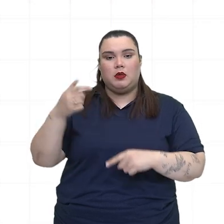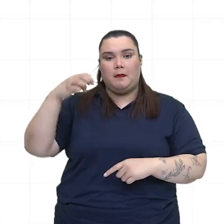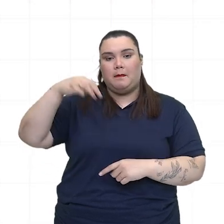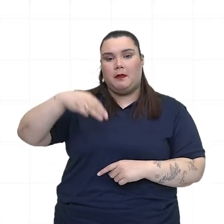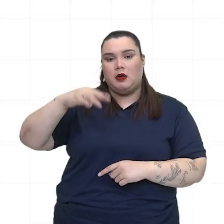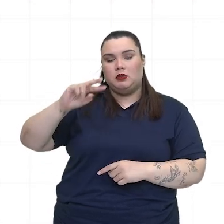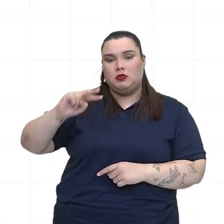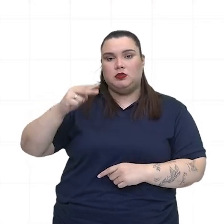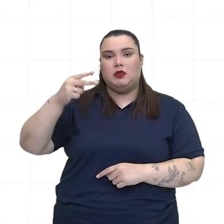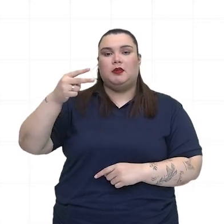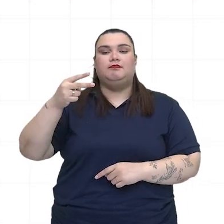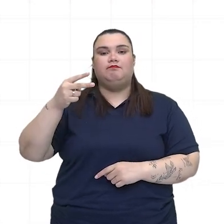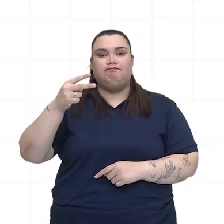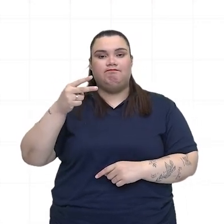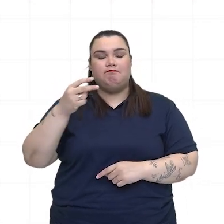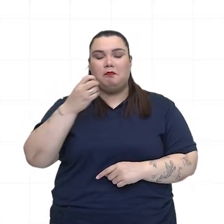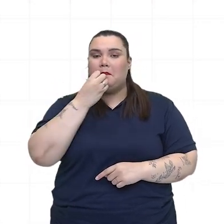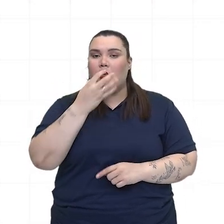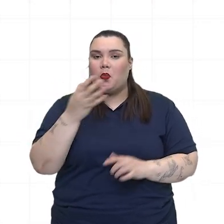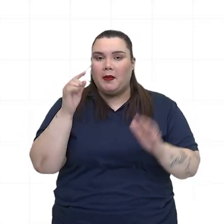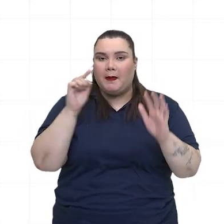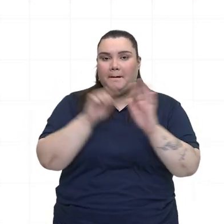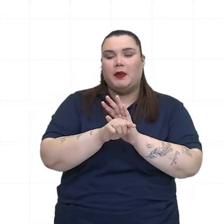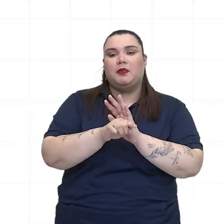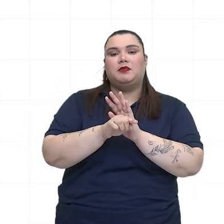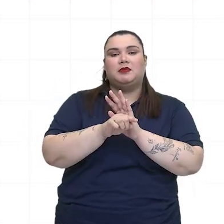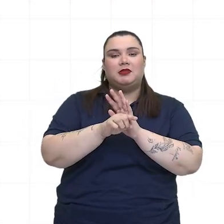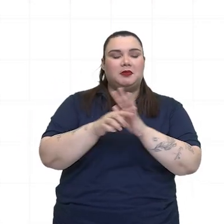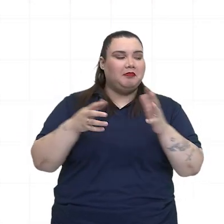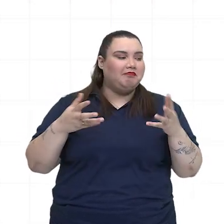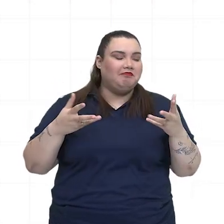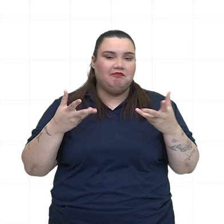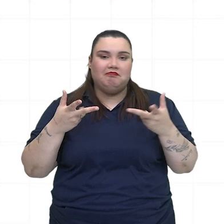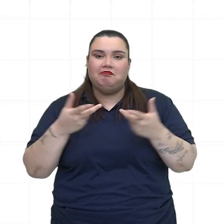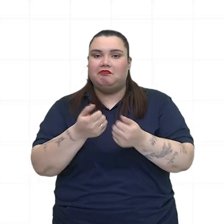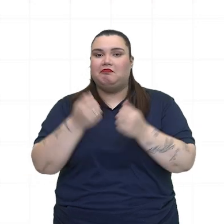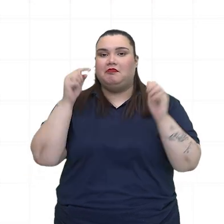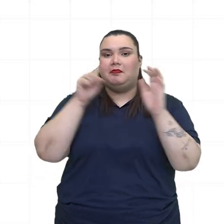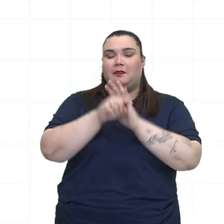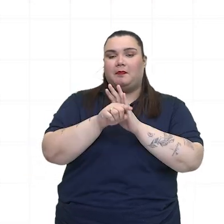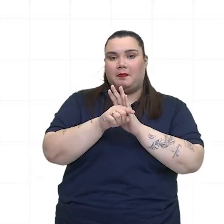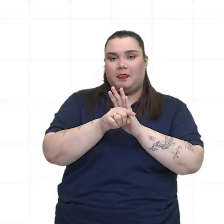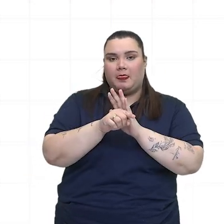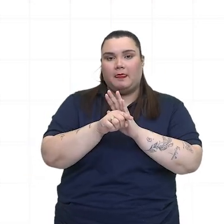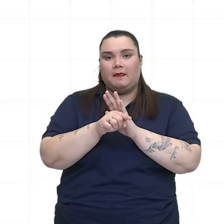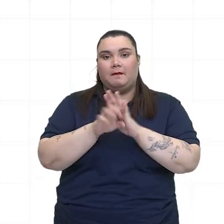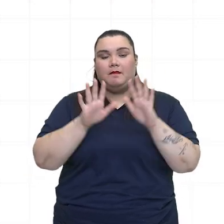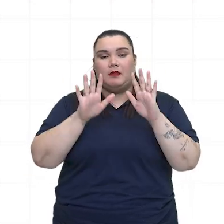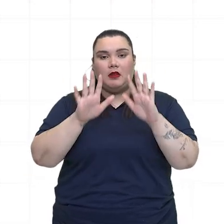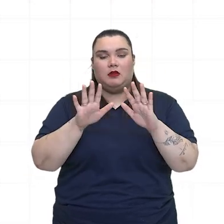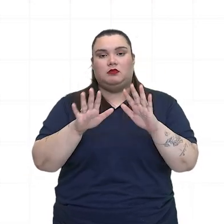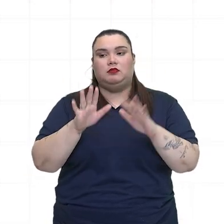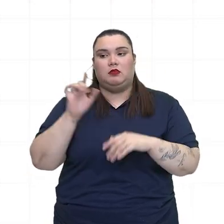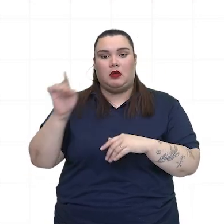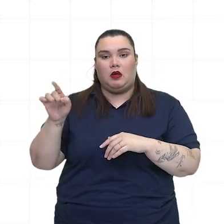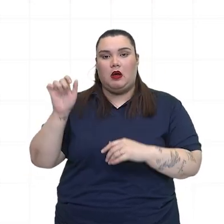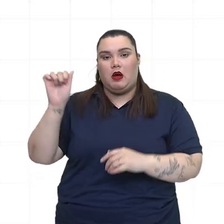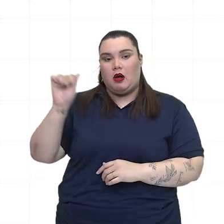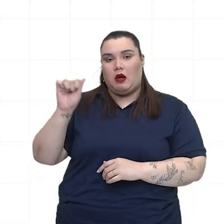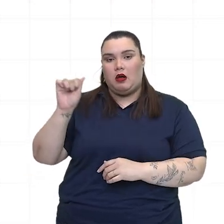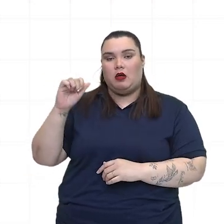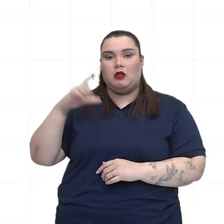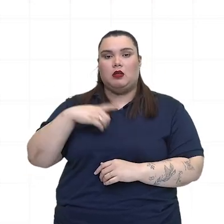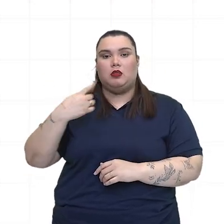quadrado? Boa pergunta. Excelente pergunta. Gente, lá na questão